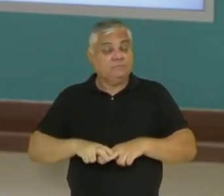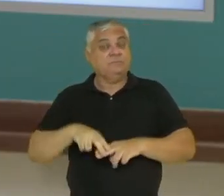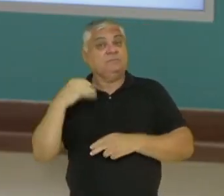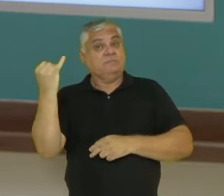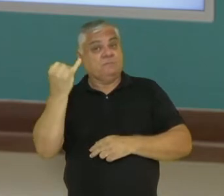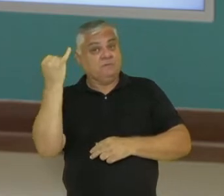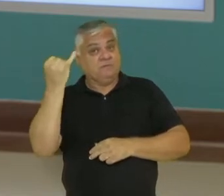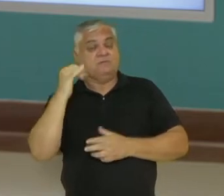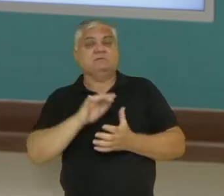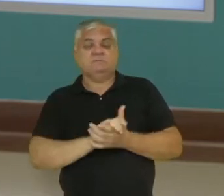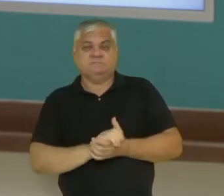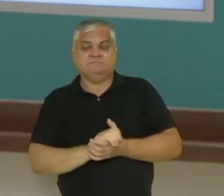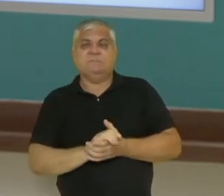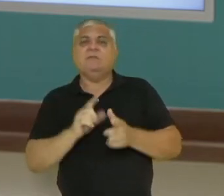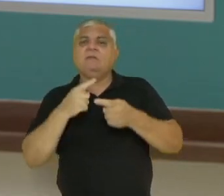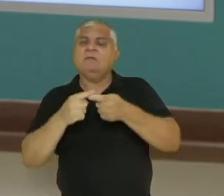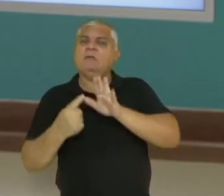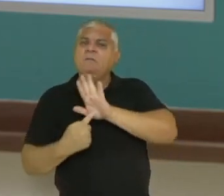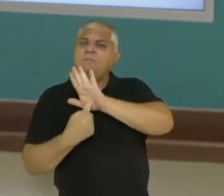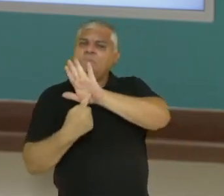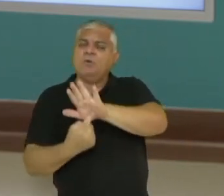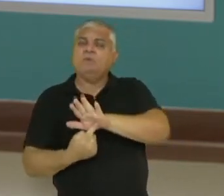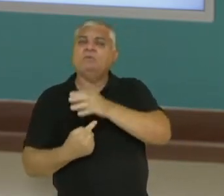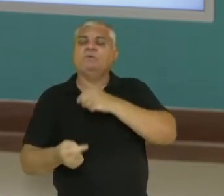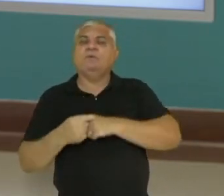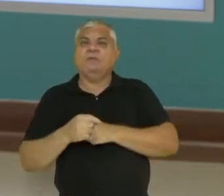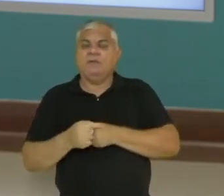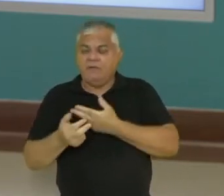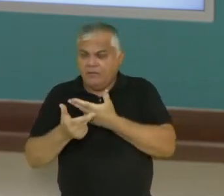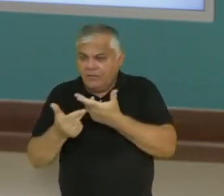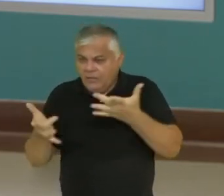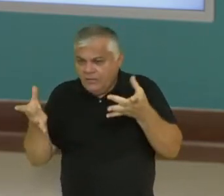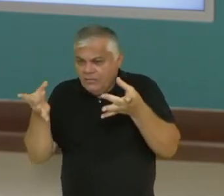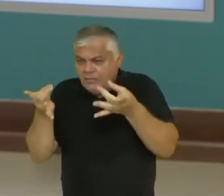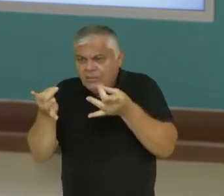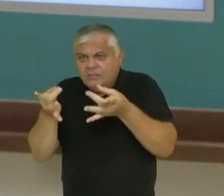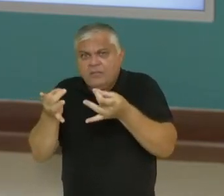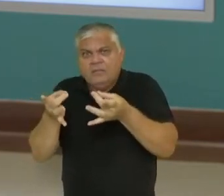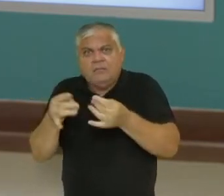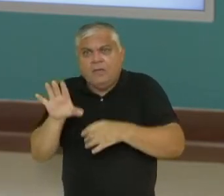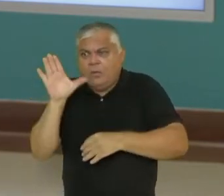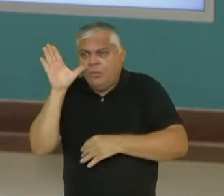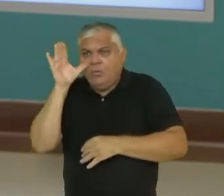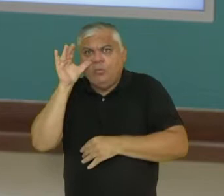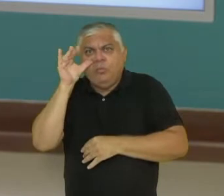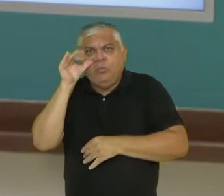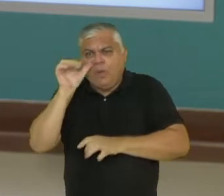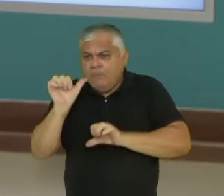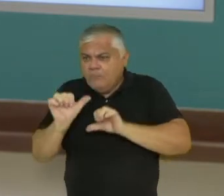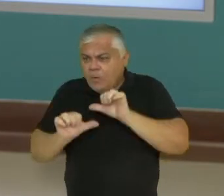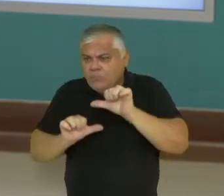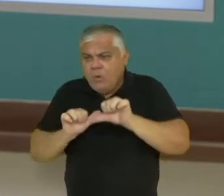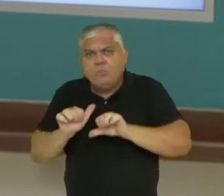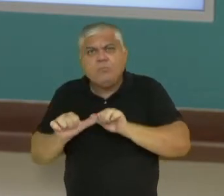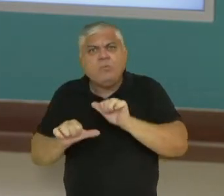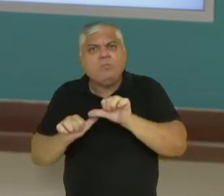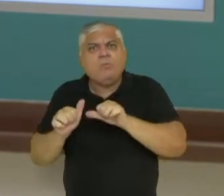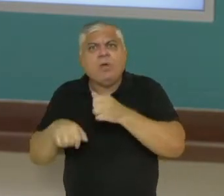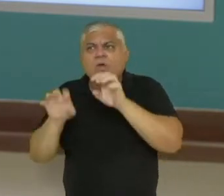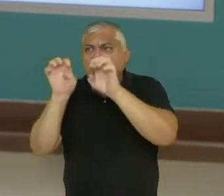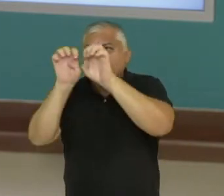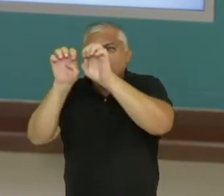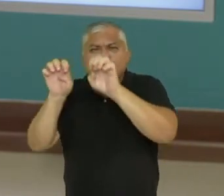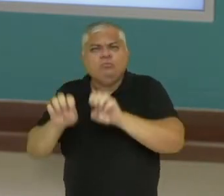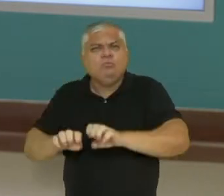dele, porque ele nos revela curiosidades, modificações, presenças de estruturas que